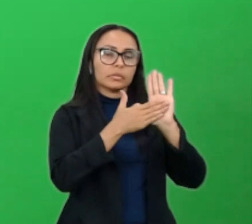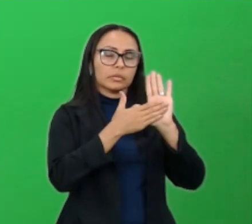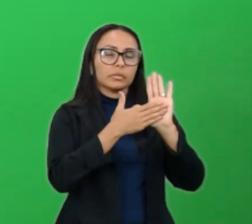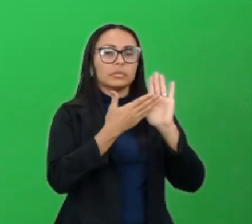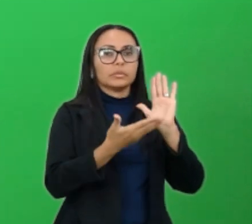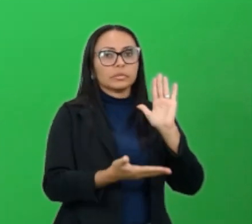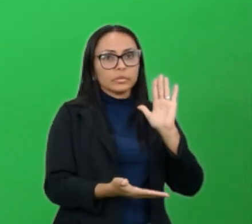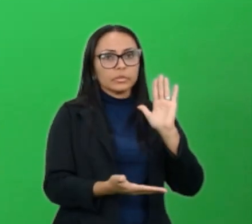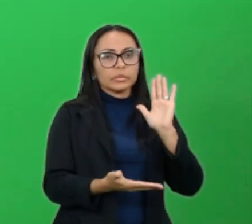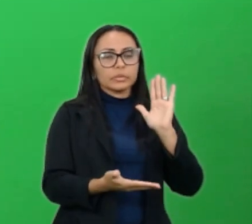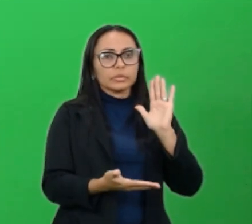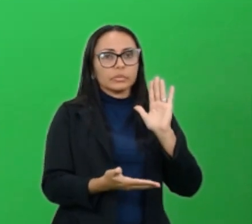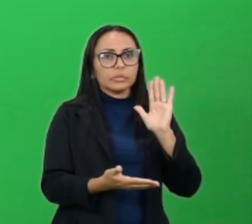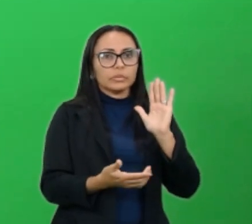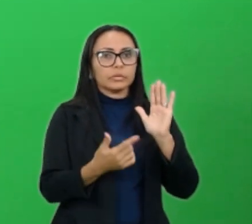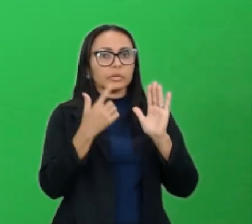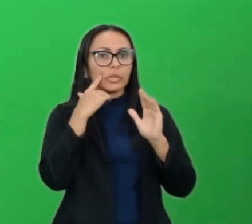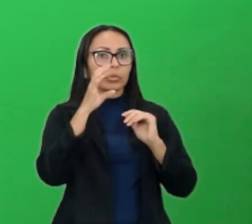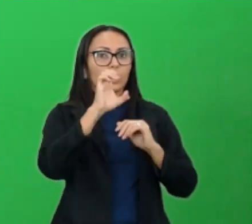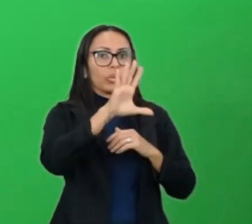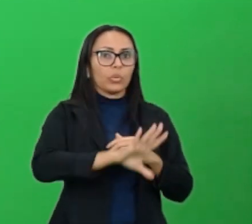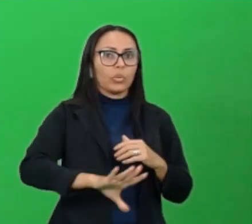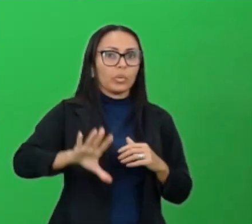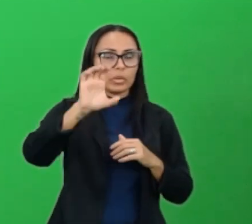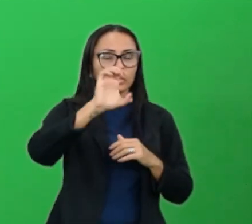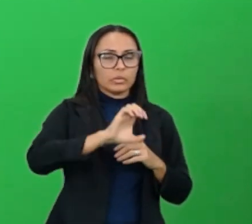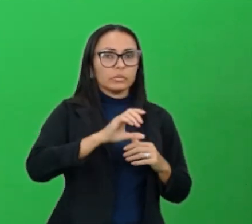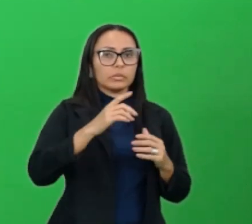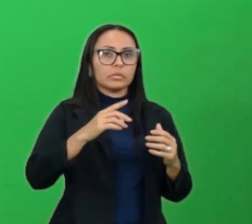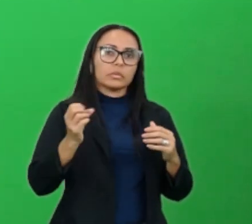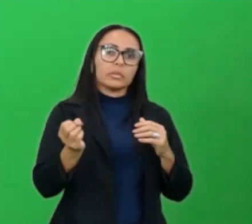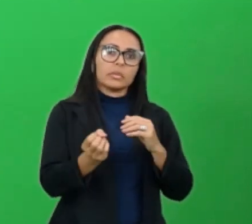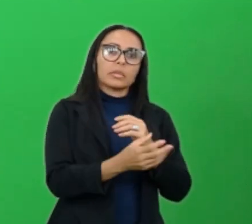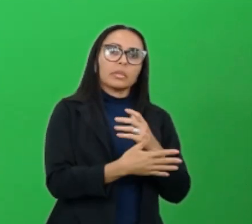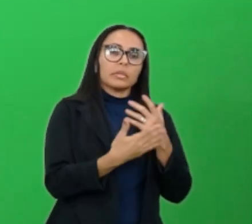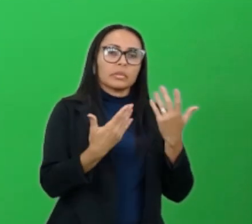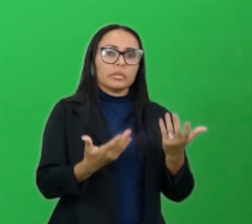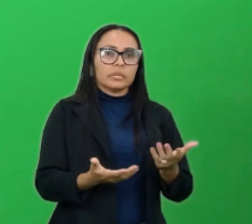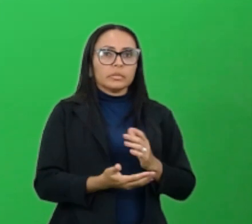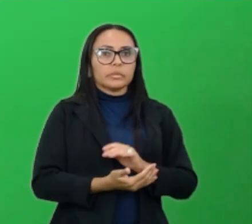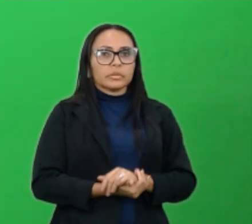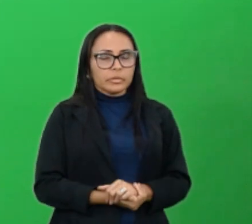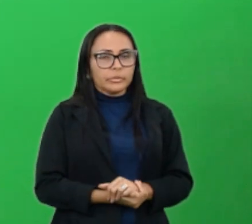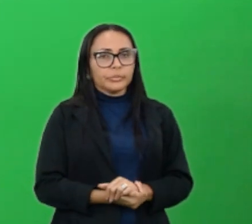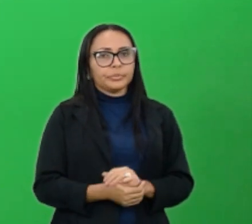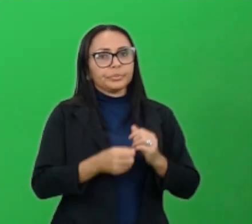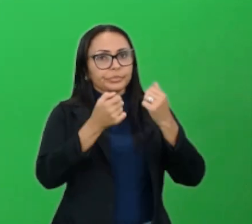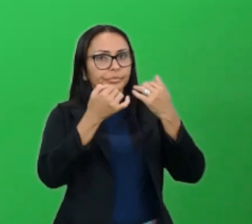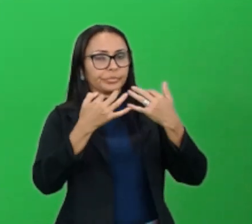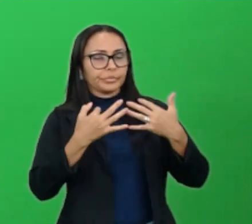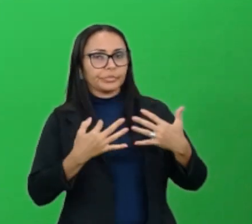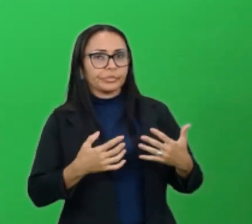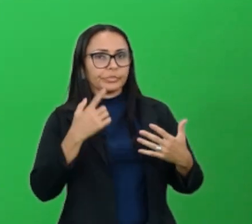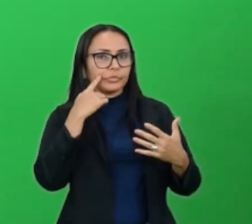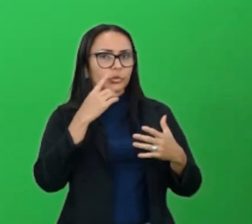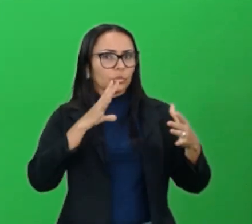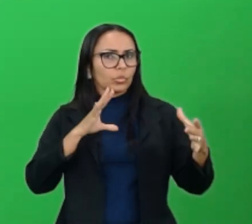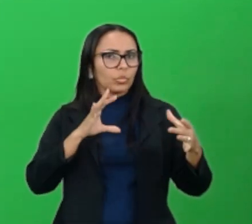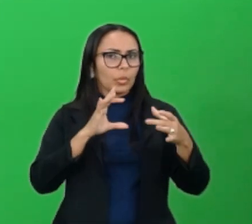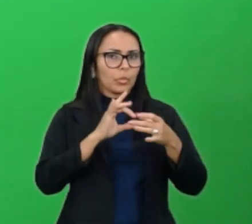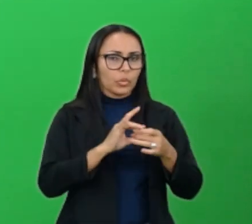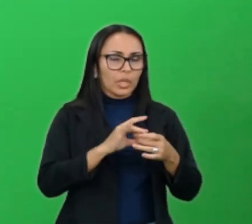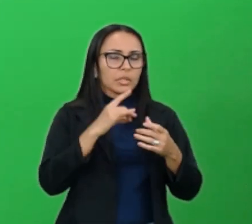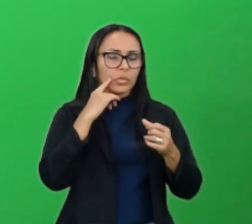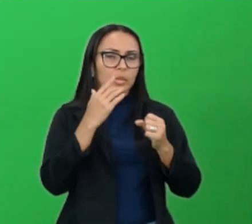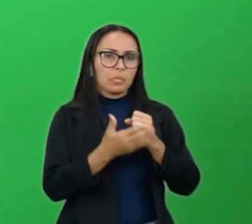no ranking europeu de inovação, sobre o qual nós falávamos há pouco, juntamente com a apuração de bases de dados disponíveis